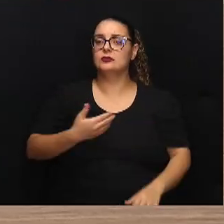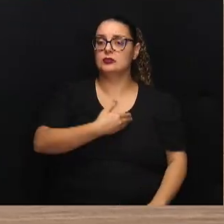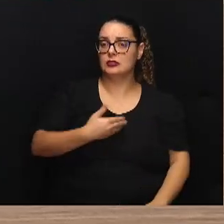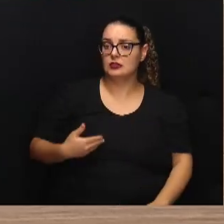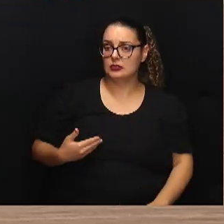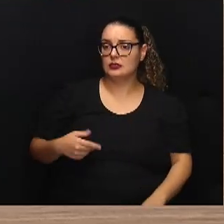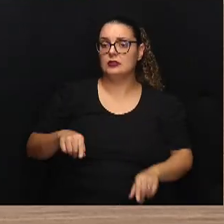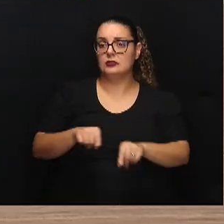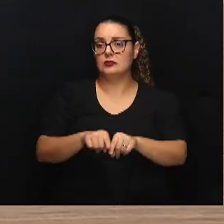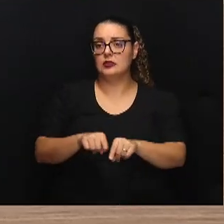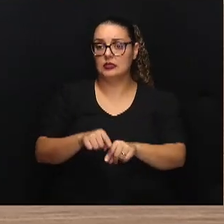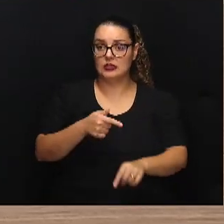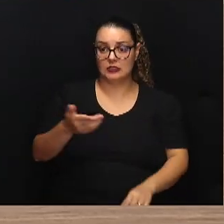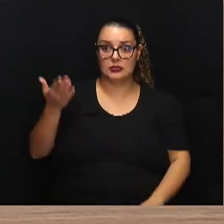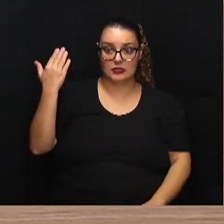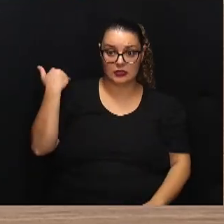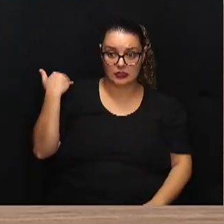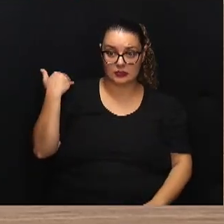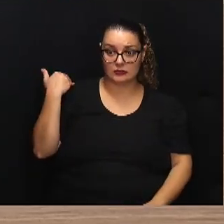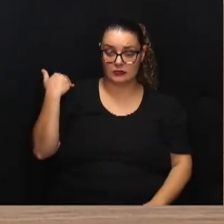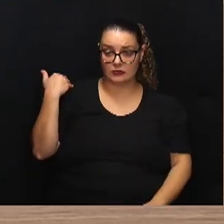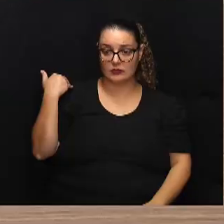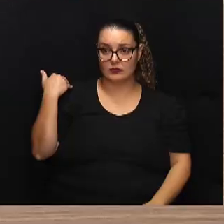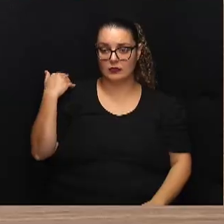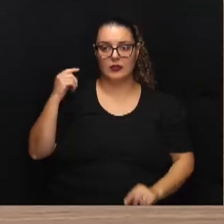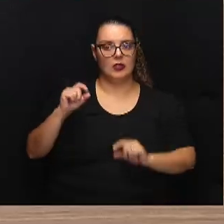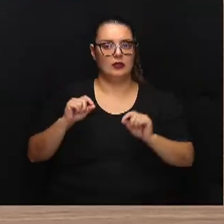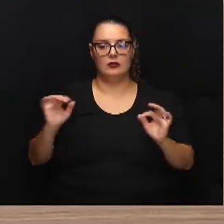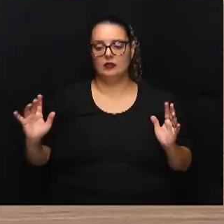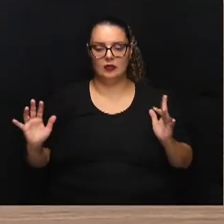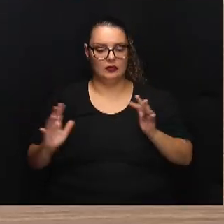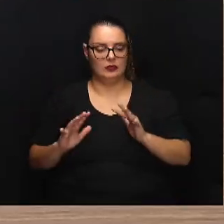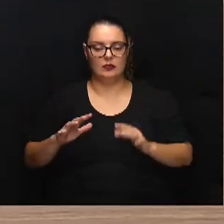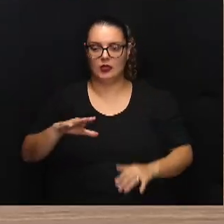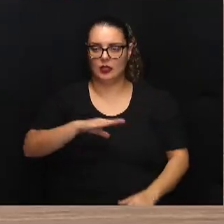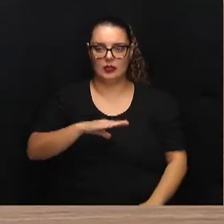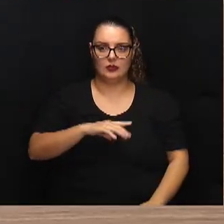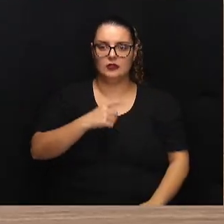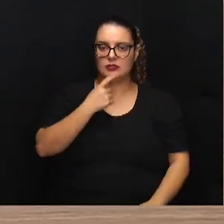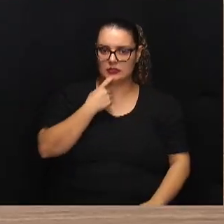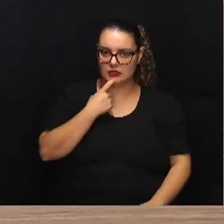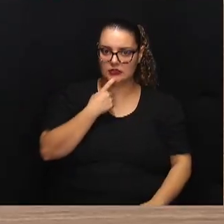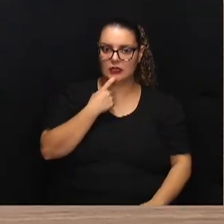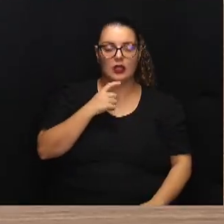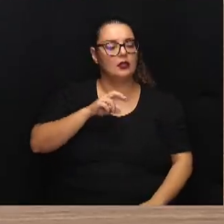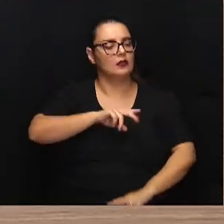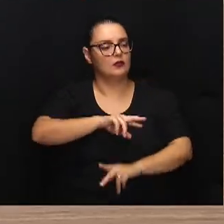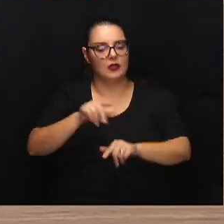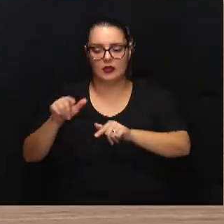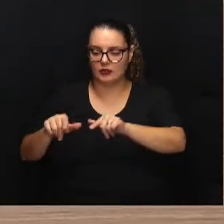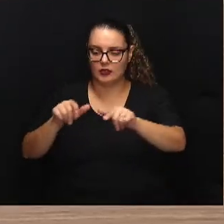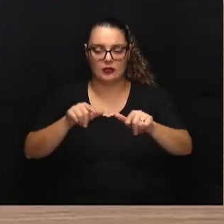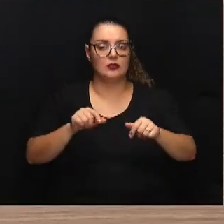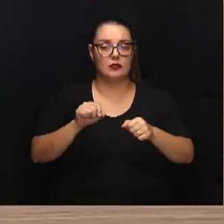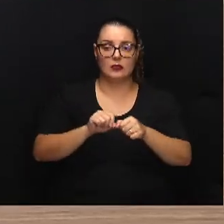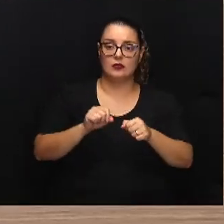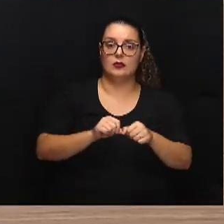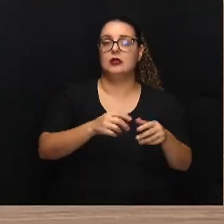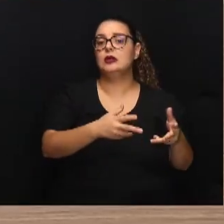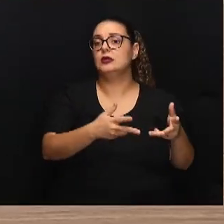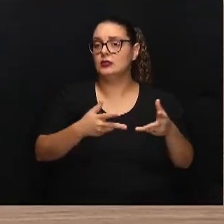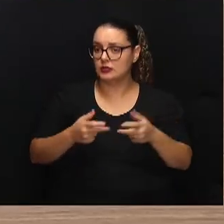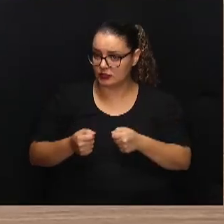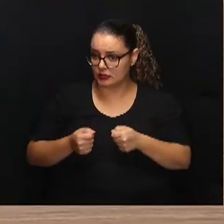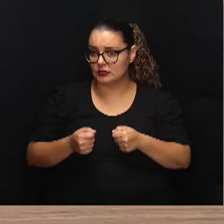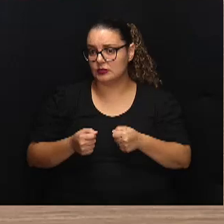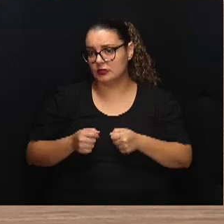que desde a semana passada, quem passa pela cidade pode ver que tem muitos lugares fazendo esse convite